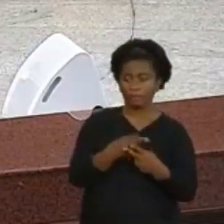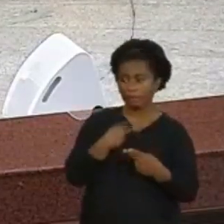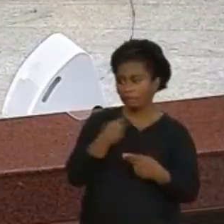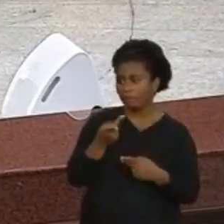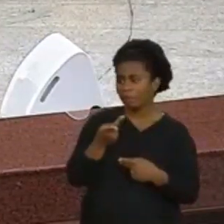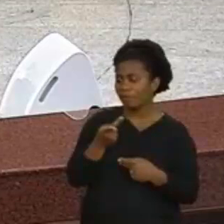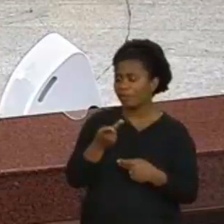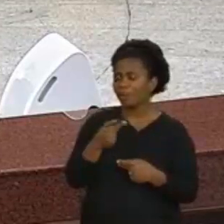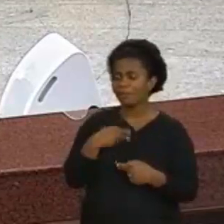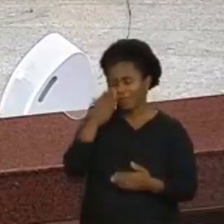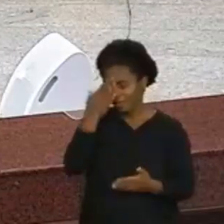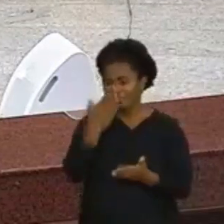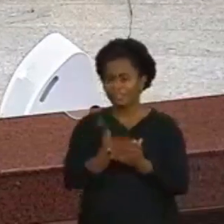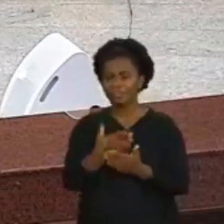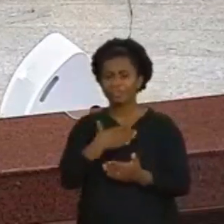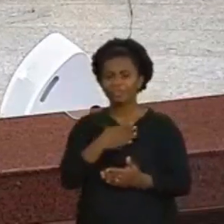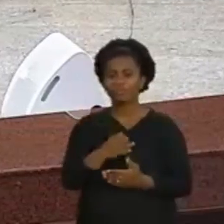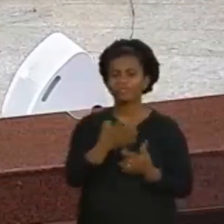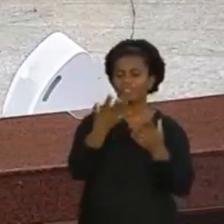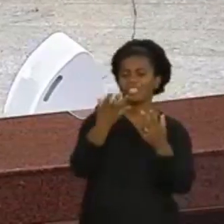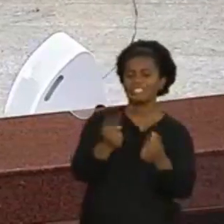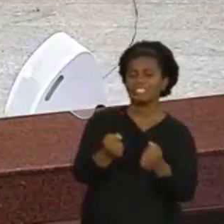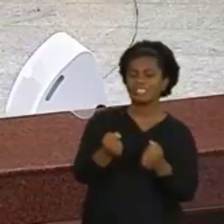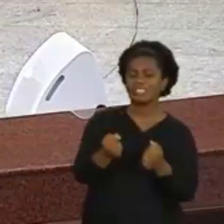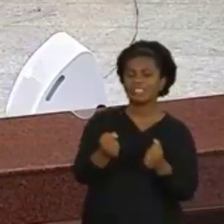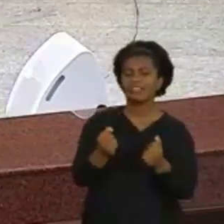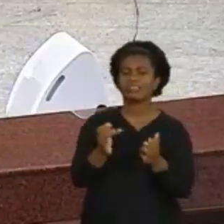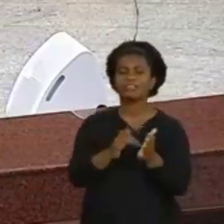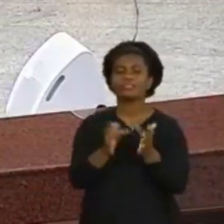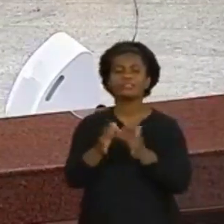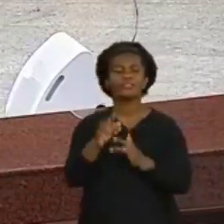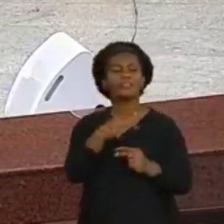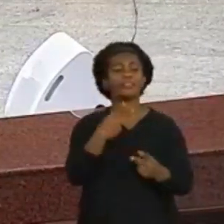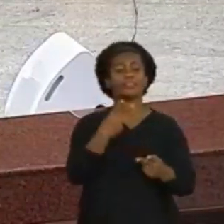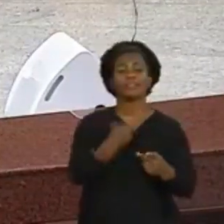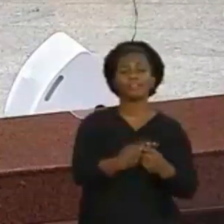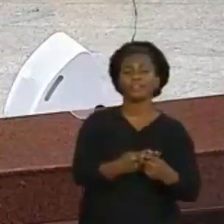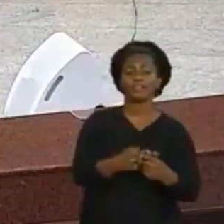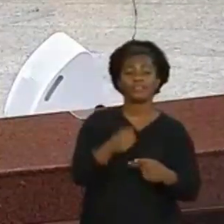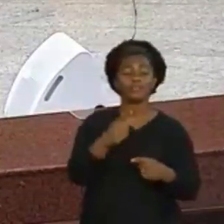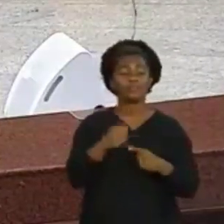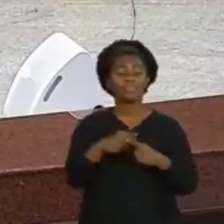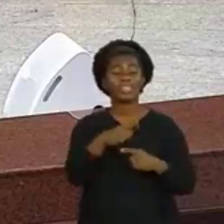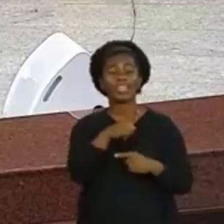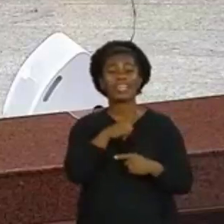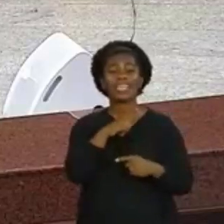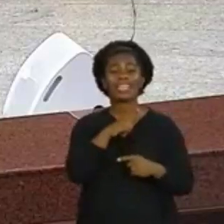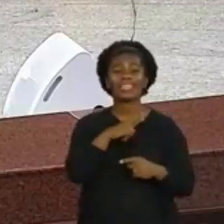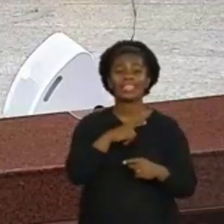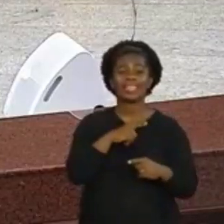Estava dentro de quê? Do plano. Lá dentro ele estava